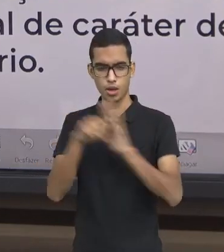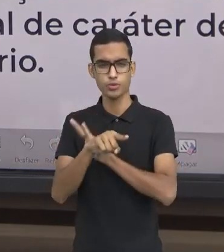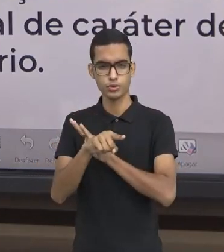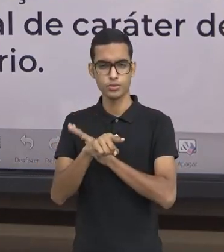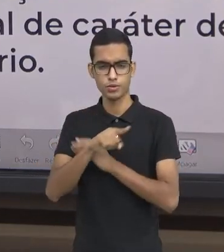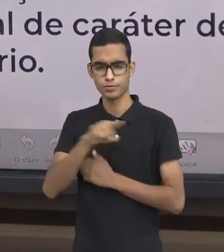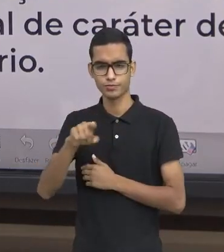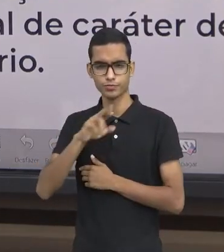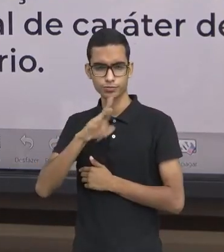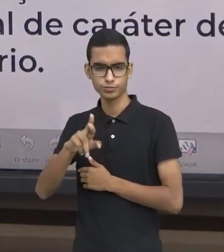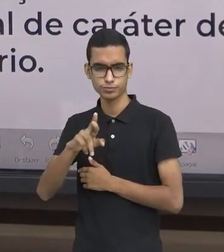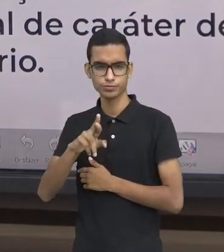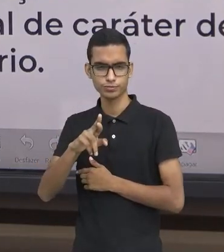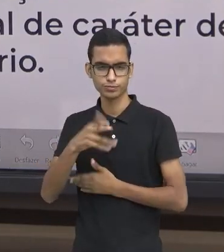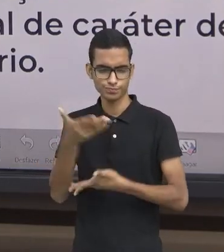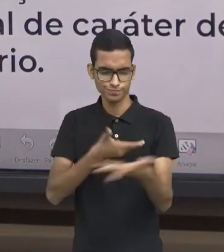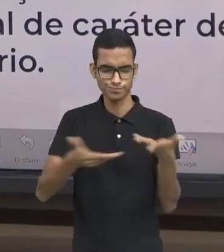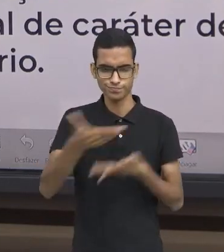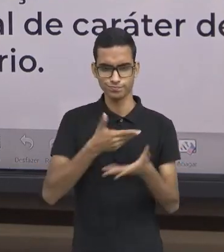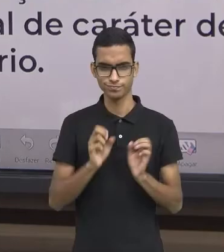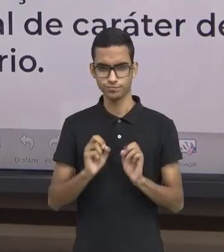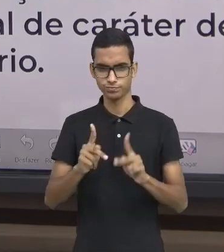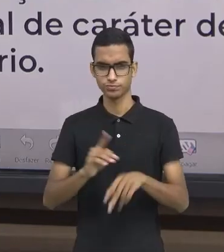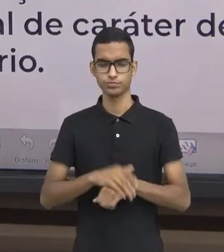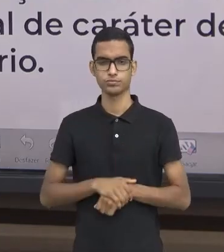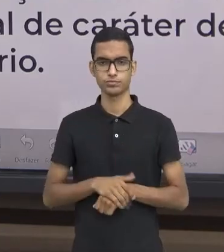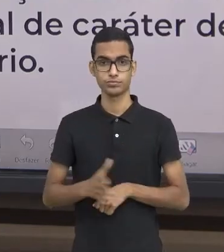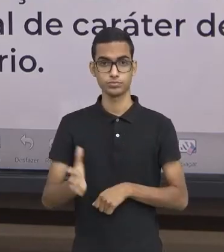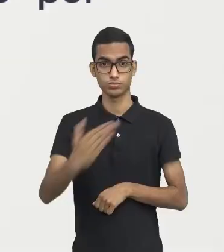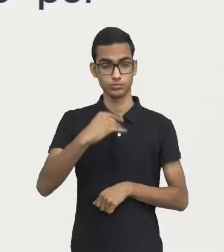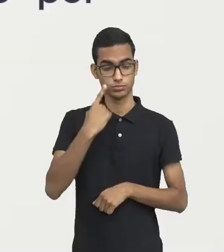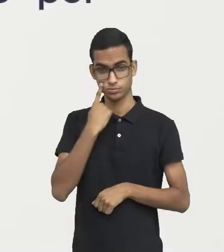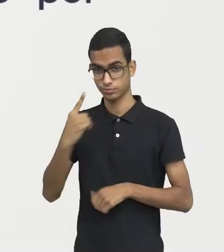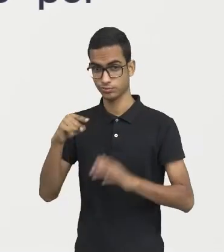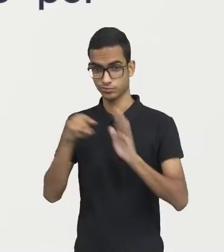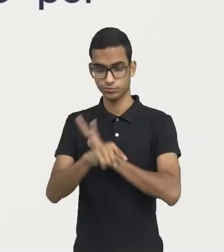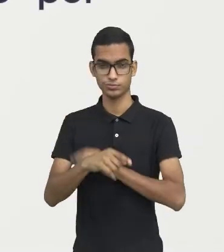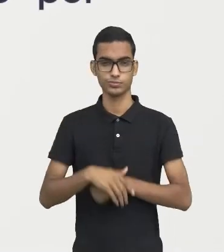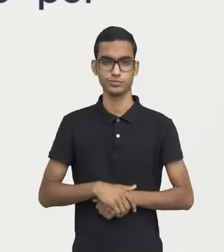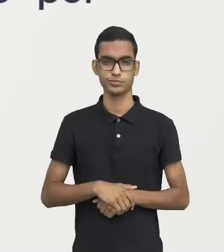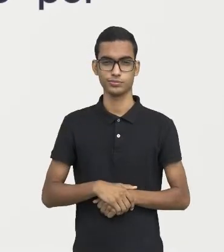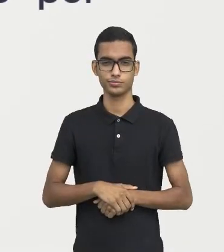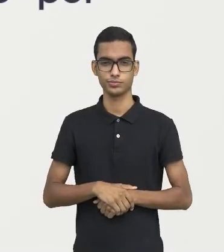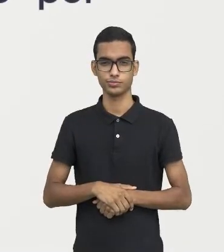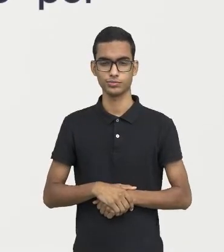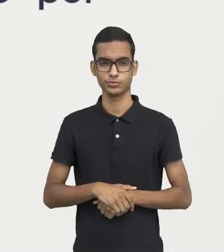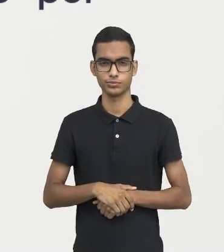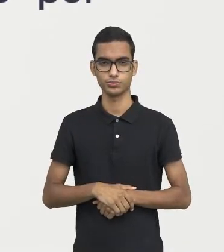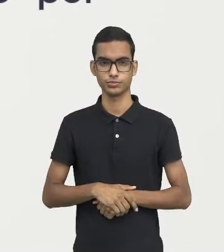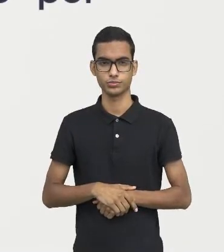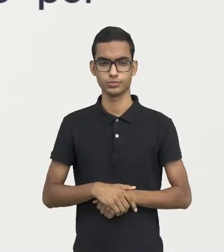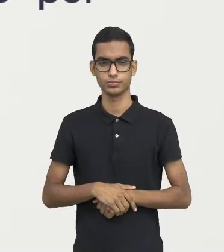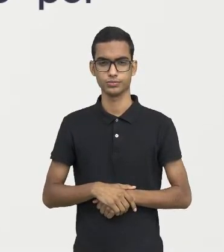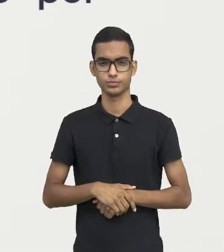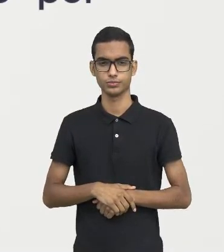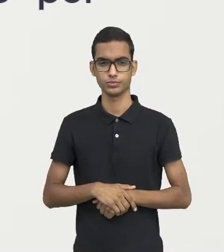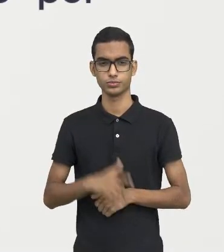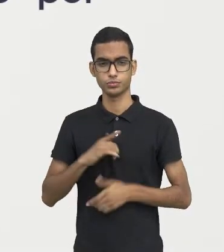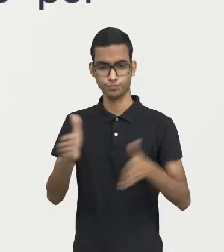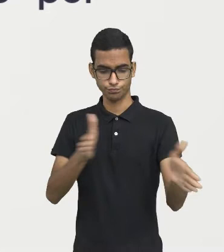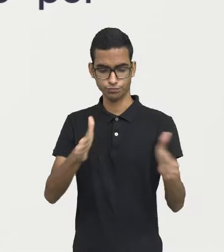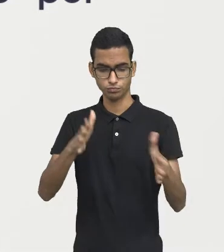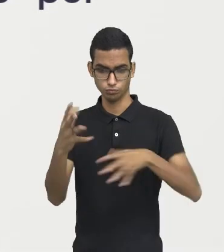acertarem aí, participarem com a gente e interagir, tá? Então vamos lá para a nossa questão, vamos ver. A questão diz o seguinte, ó. Durante